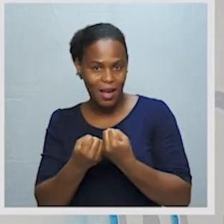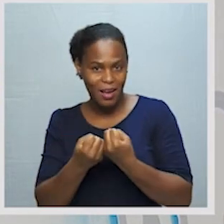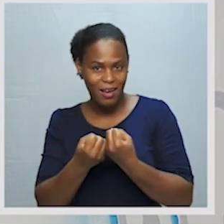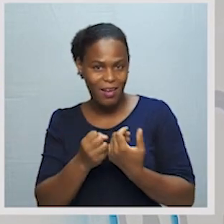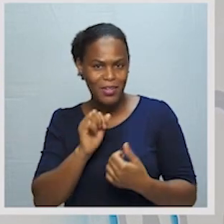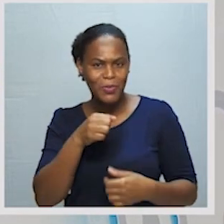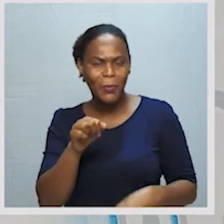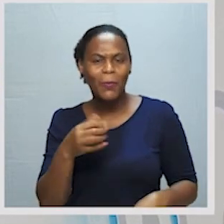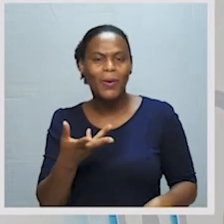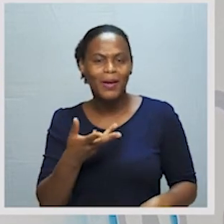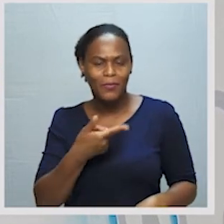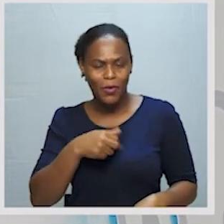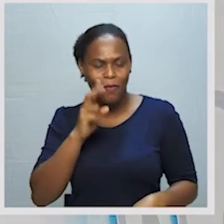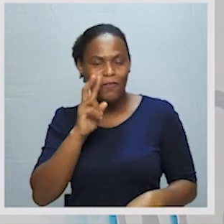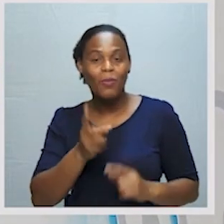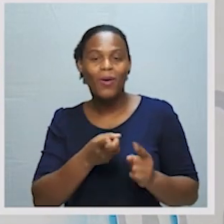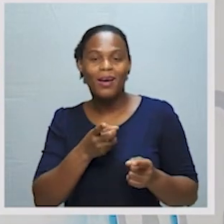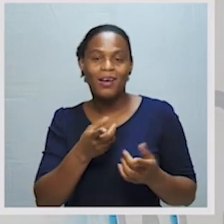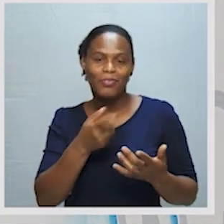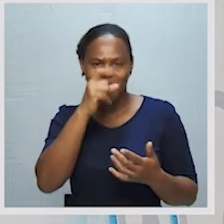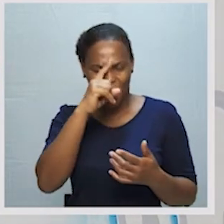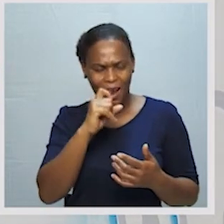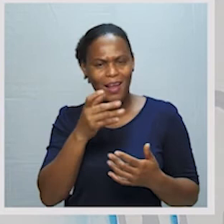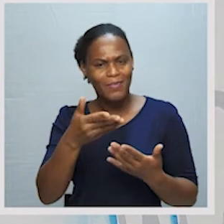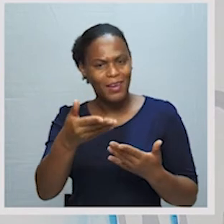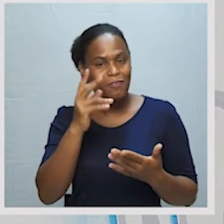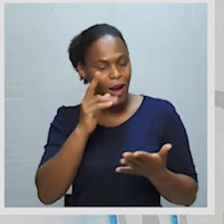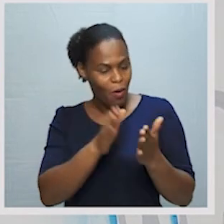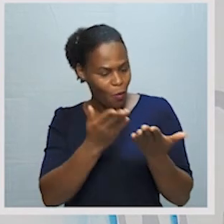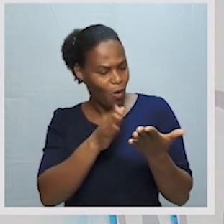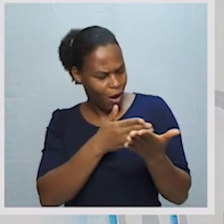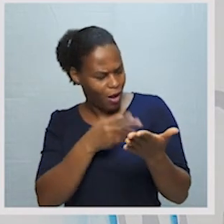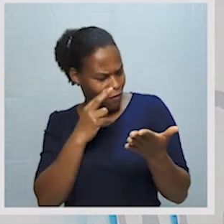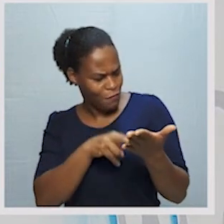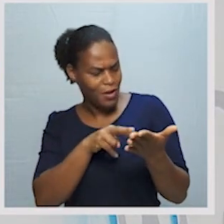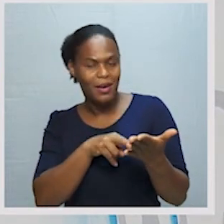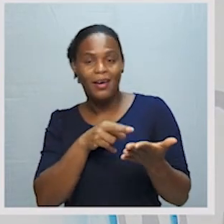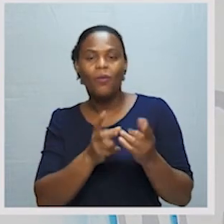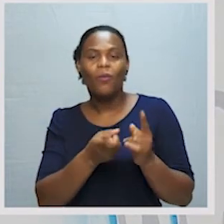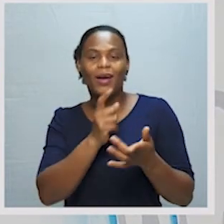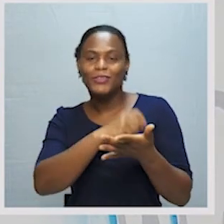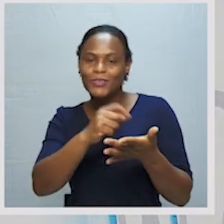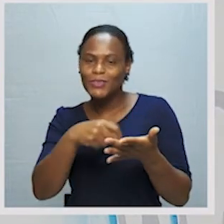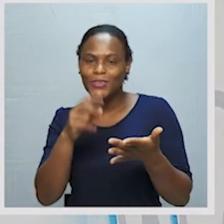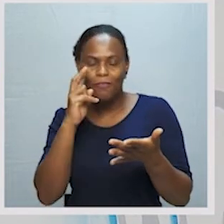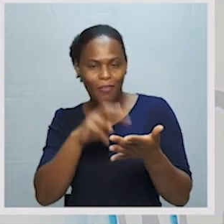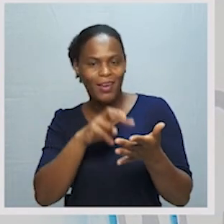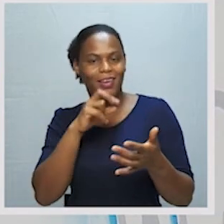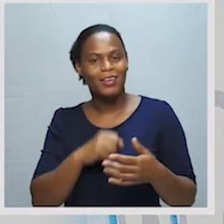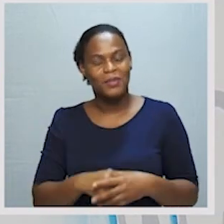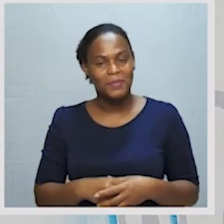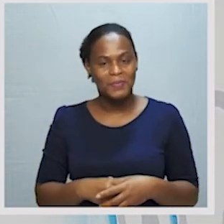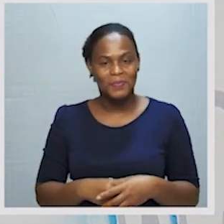social? O que é que nós vimos? Tentam recordar. Vão lá no caderno e vejam o que está escrito lá,